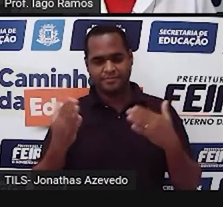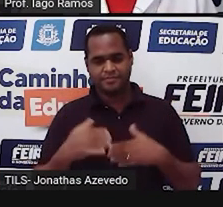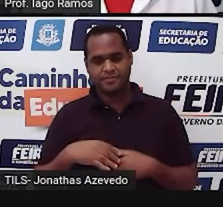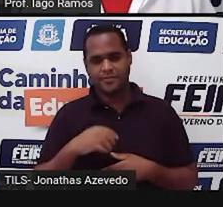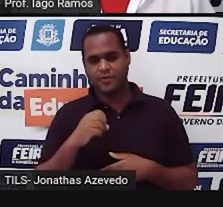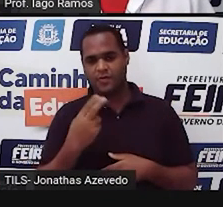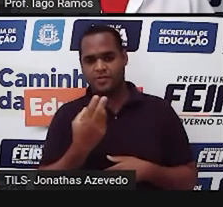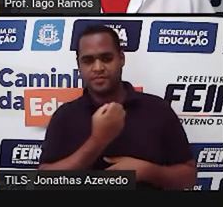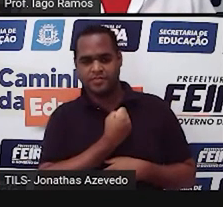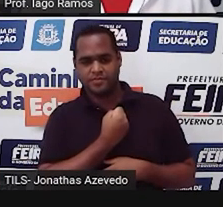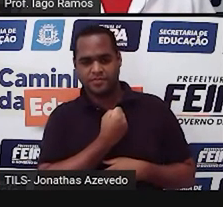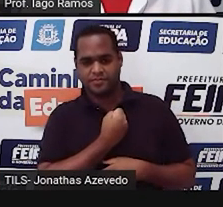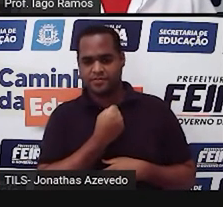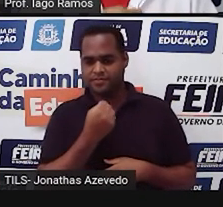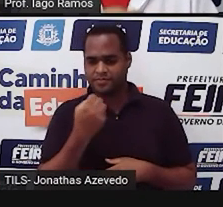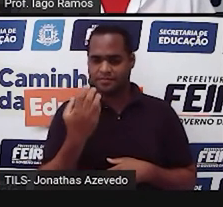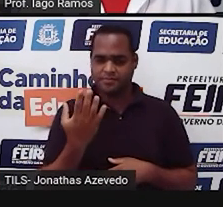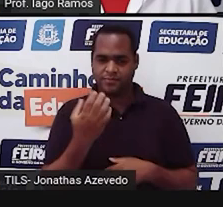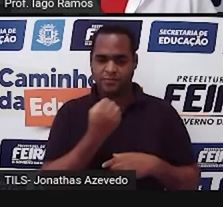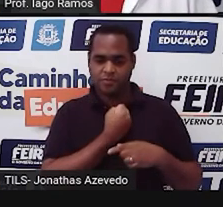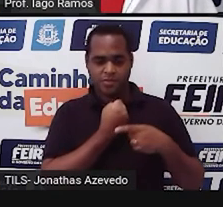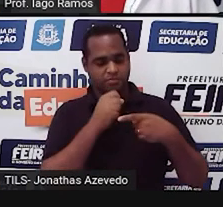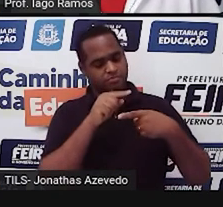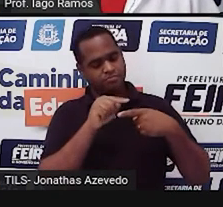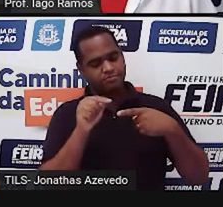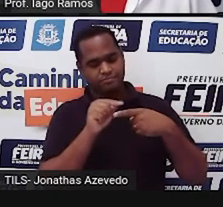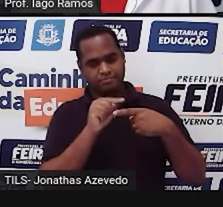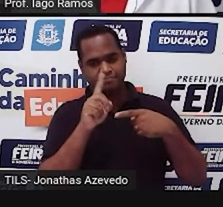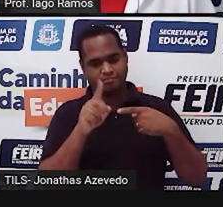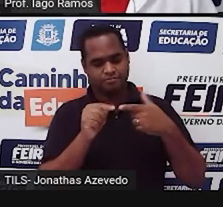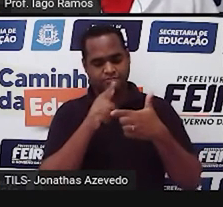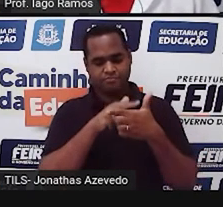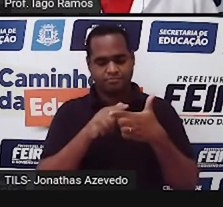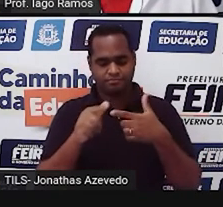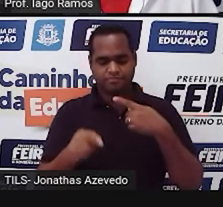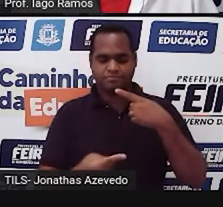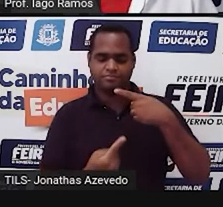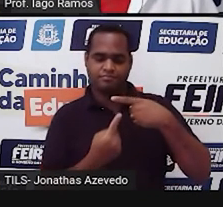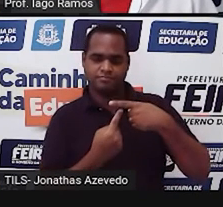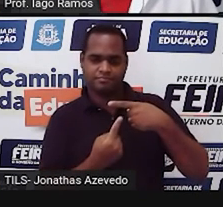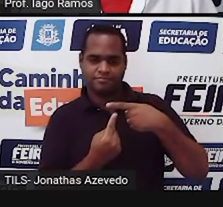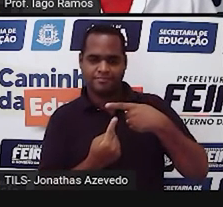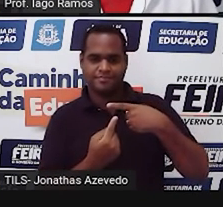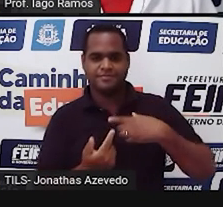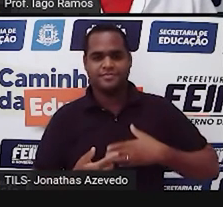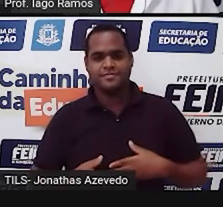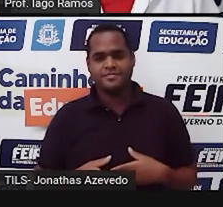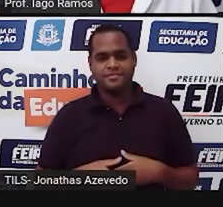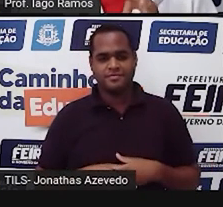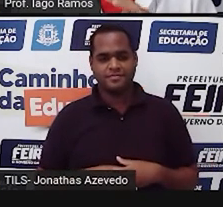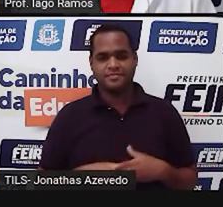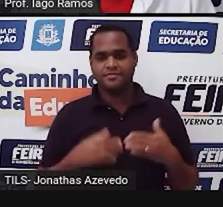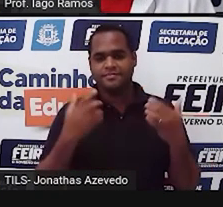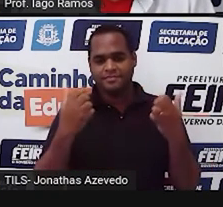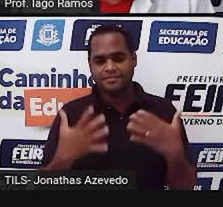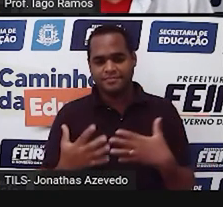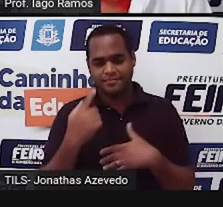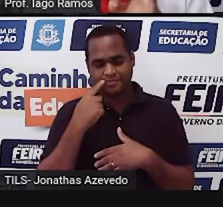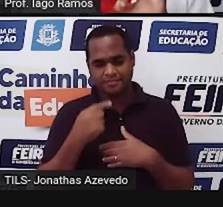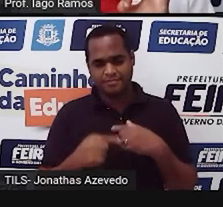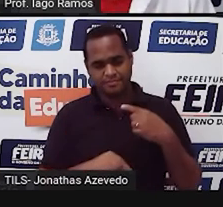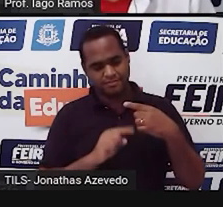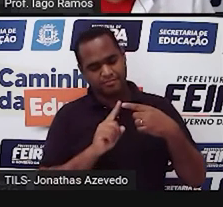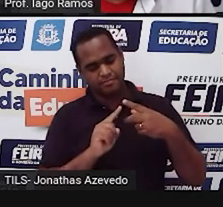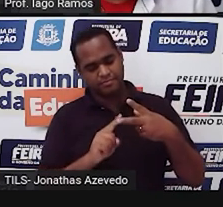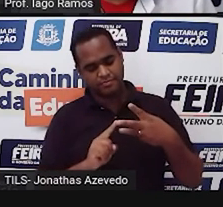numerador é o número de cima dividido pelo denominador que é o número sim de baixo a gente vai fazer isso mais